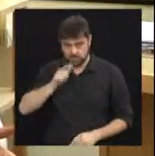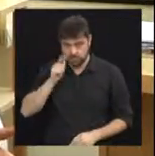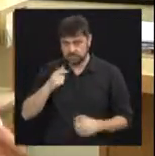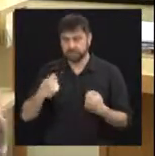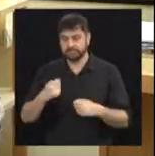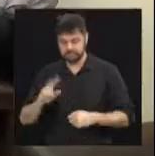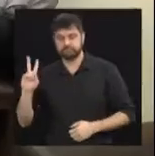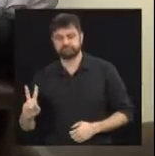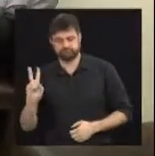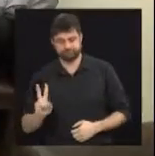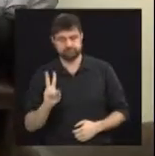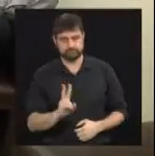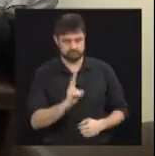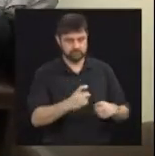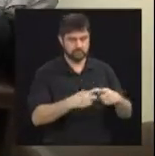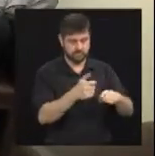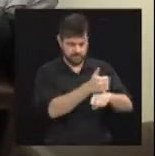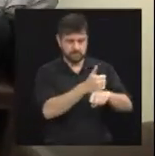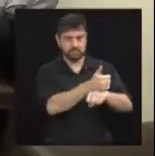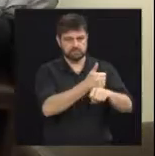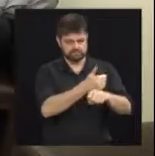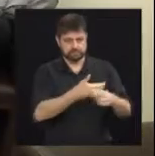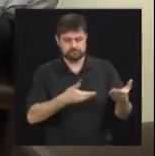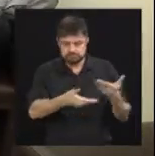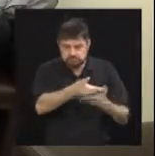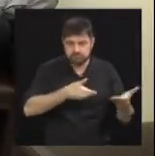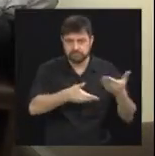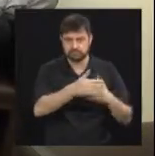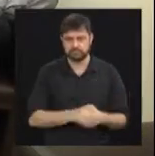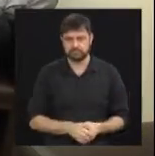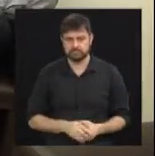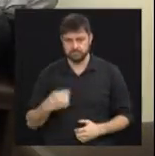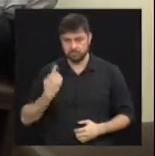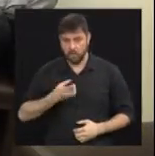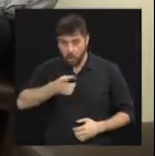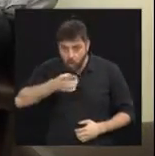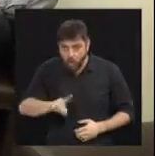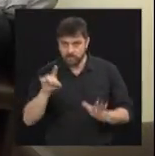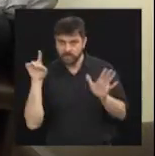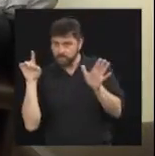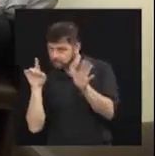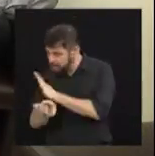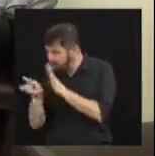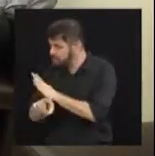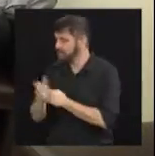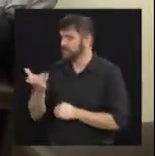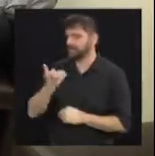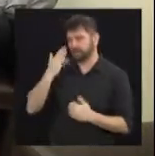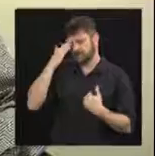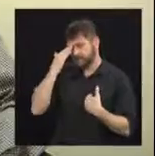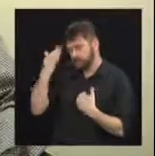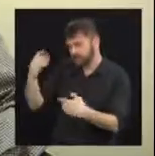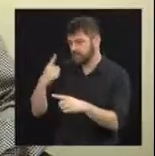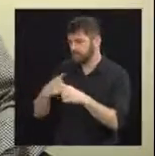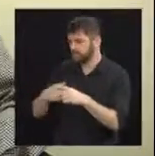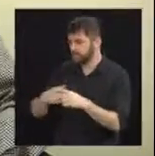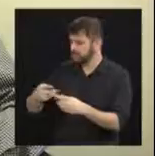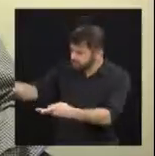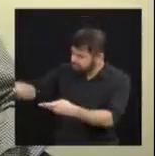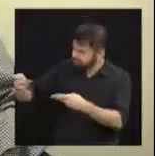casal engravide, há necessidade de que o especialista seja procurado. Doutora, essa foi a nossa última pergunta. Quero agradecer por